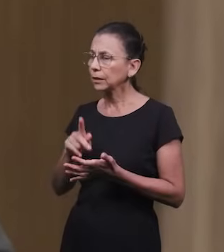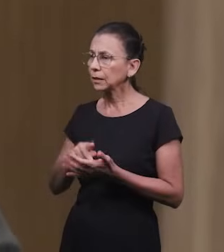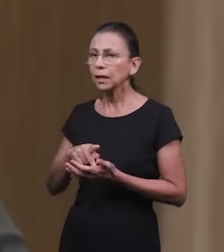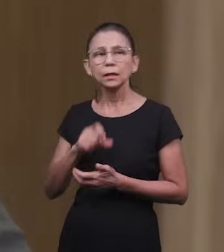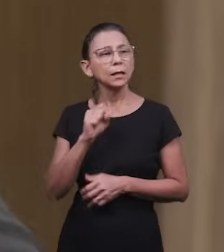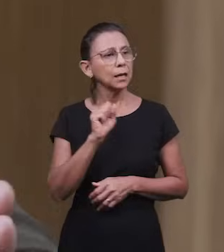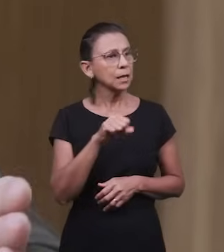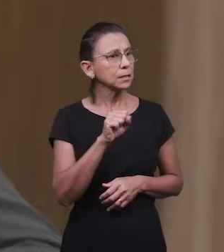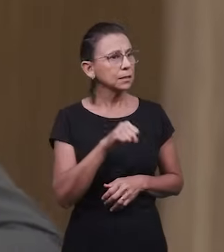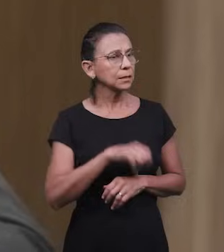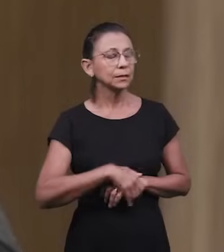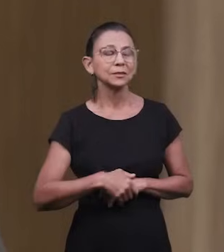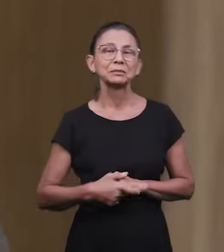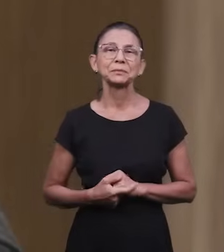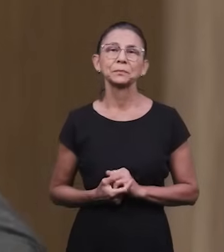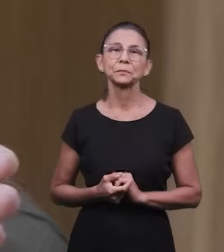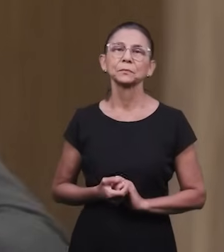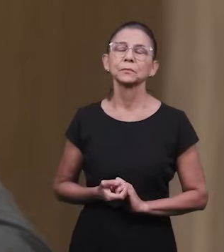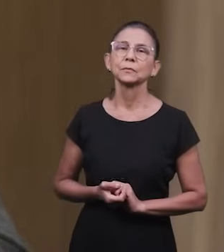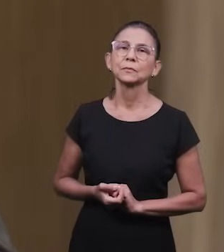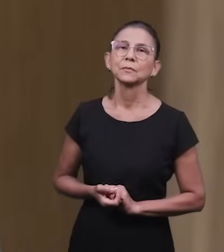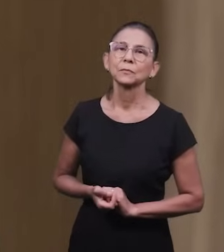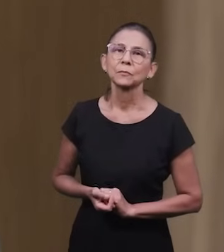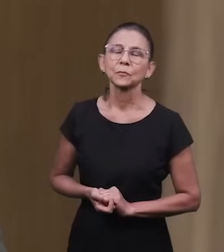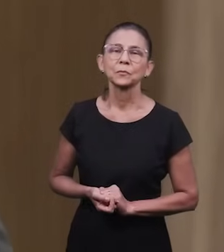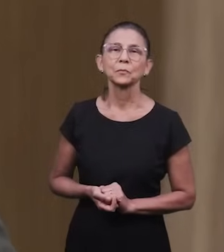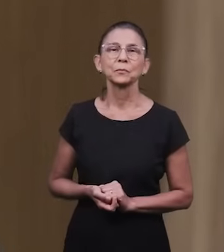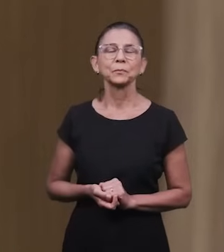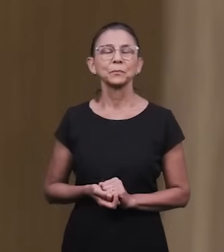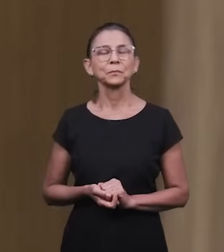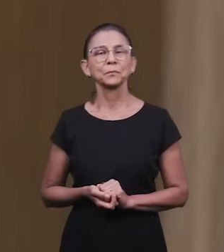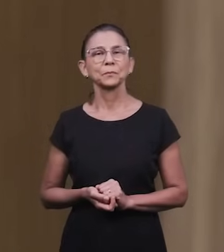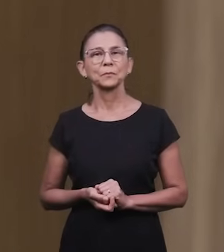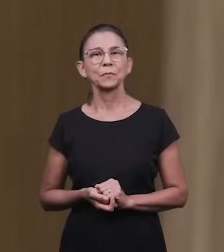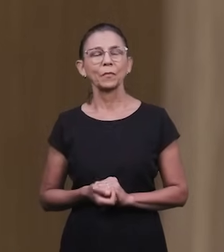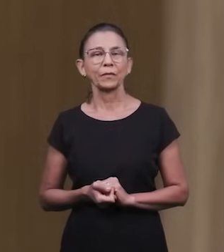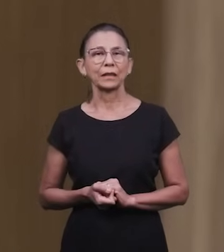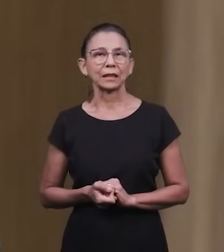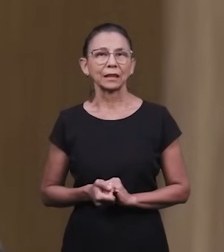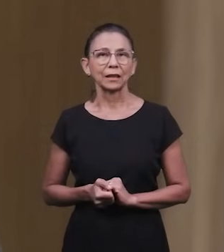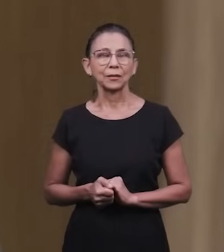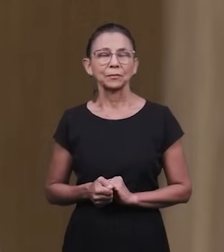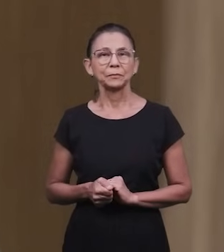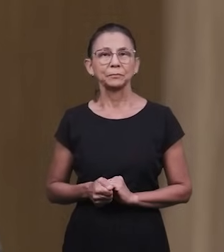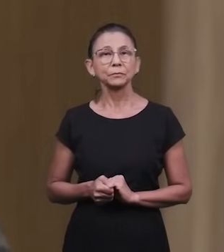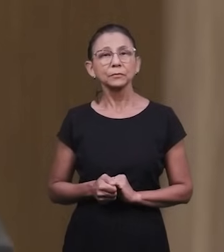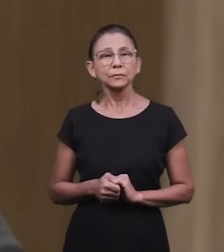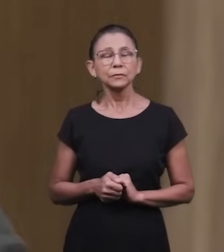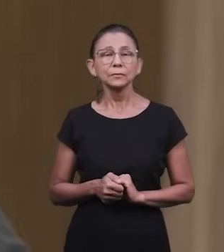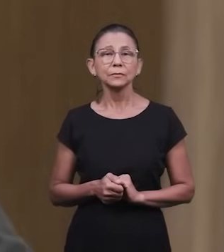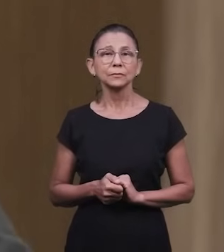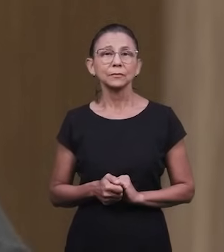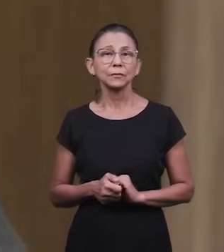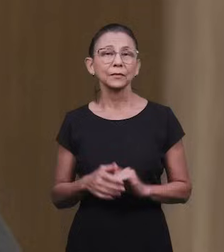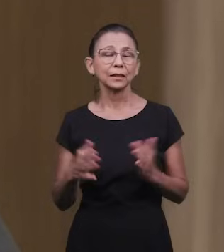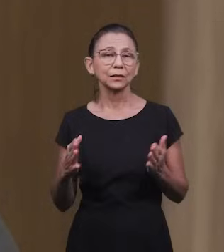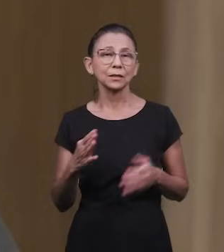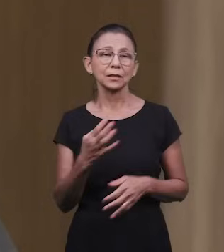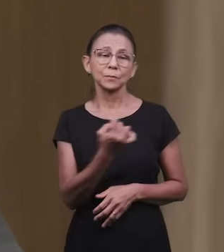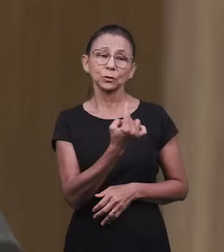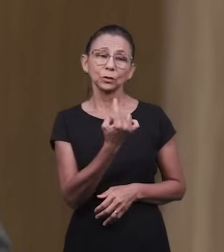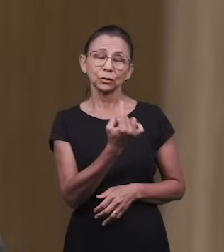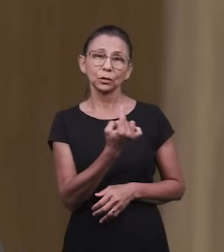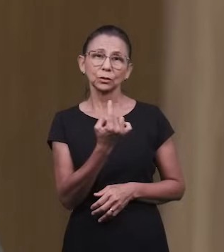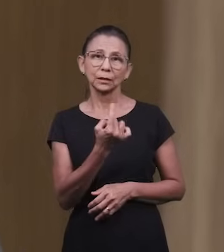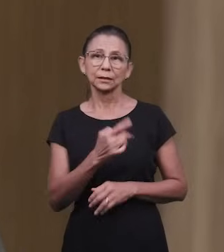se é. Assim, e às vezes, nesses períodos que as pessoas elas entram em contato conosco, que elas estão ali falando que estão sozinhas,